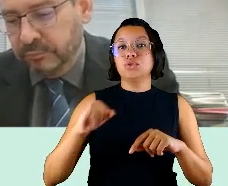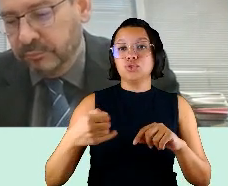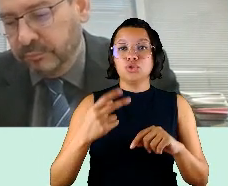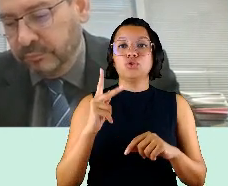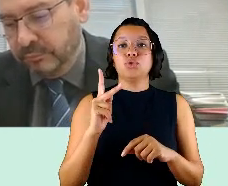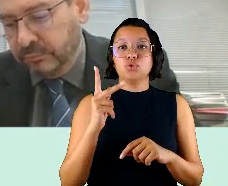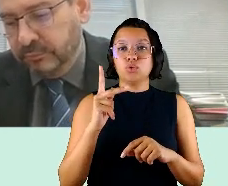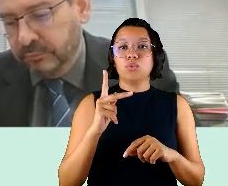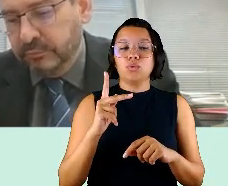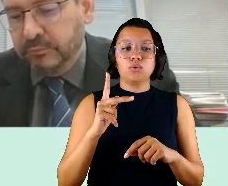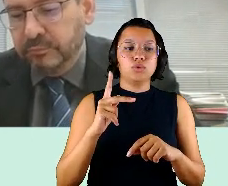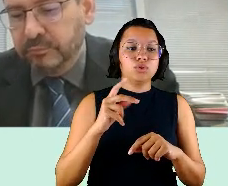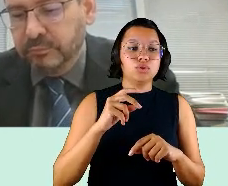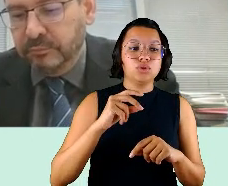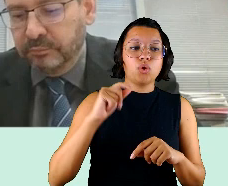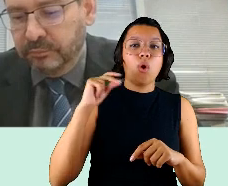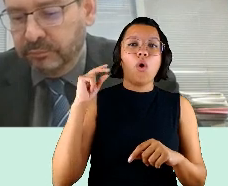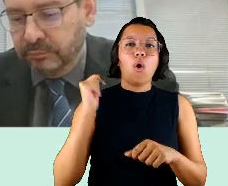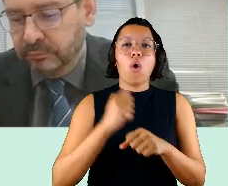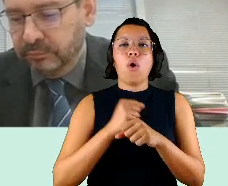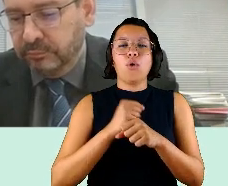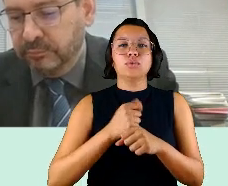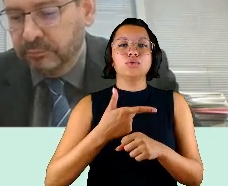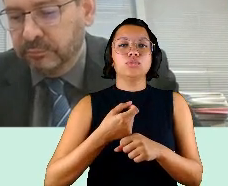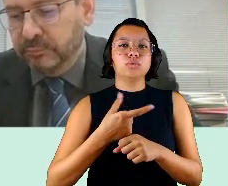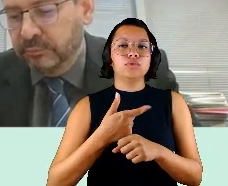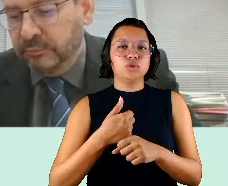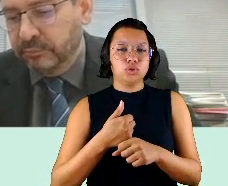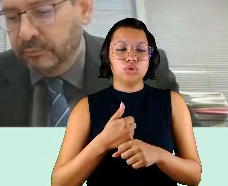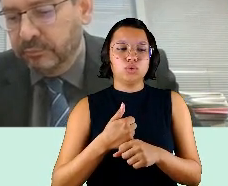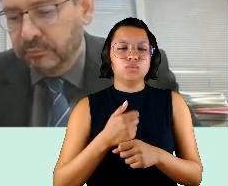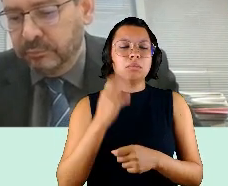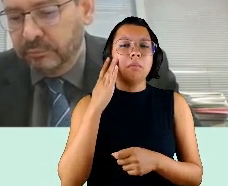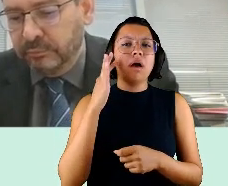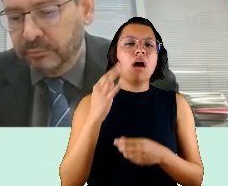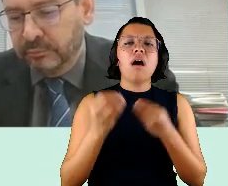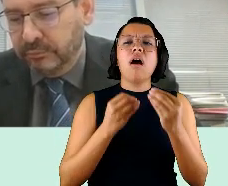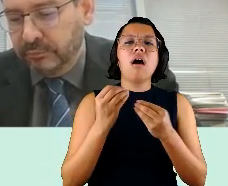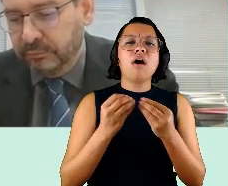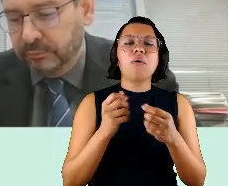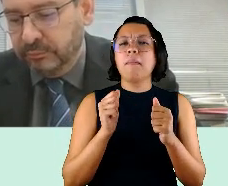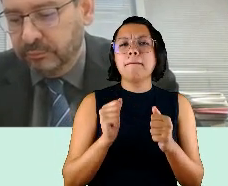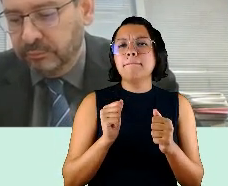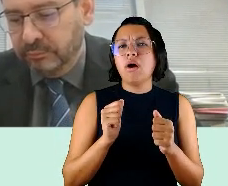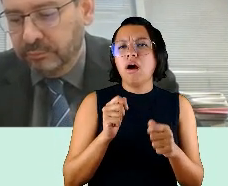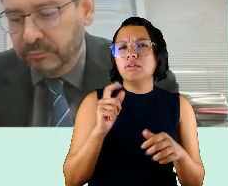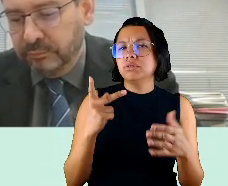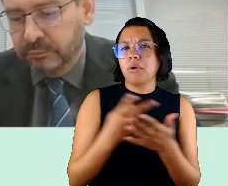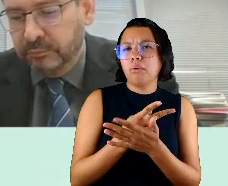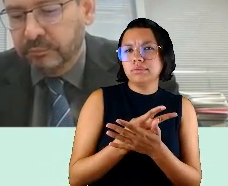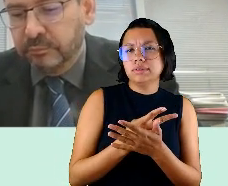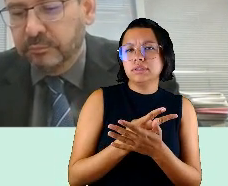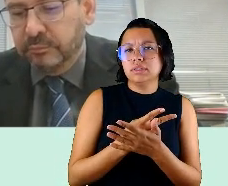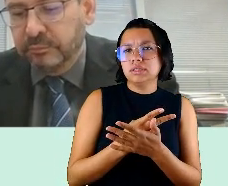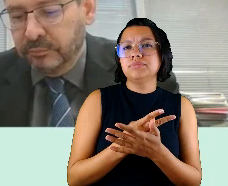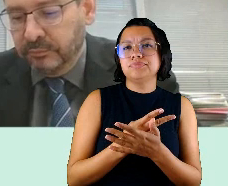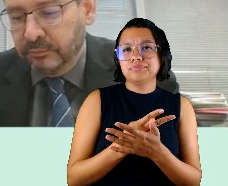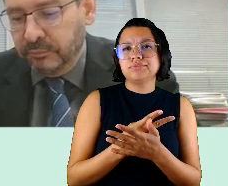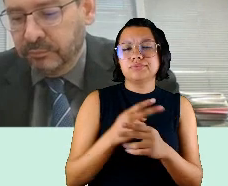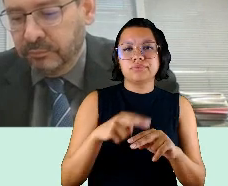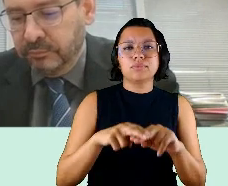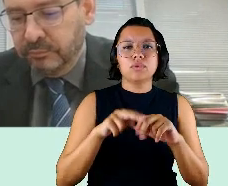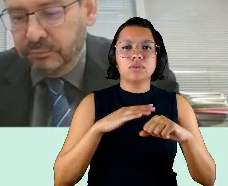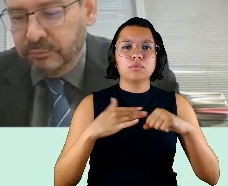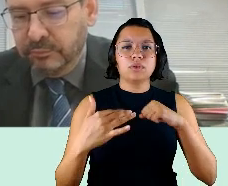disciplinando a forma como ele pode se dar doravante mesmo, desacelerando a pandemia e